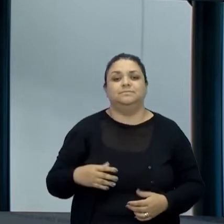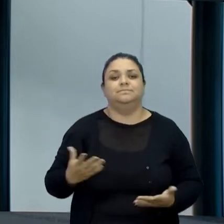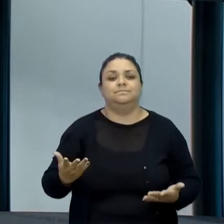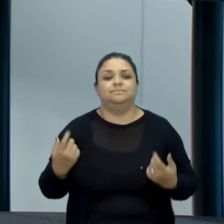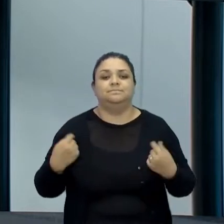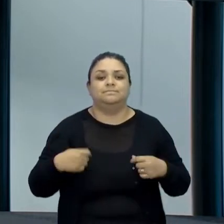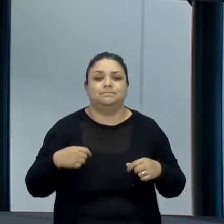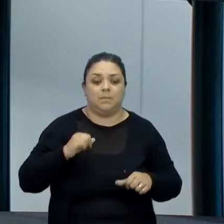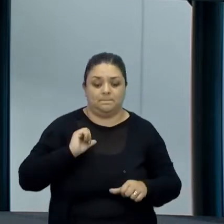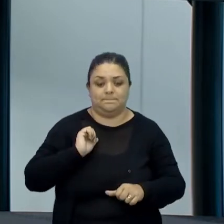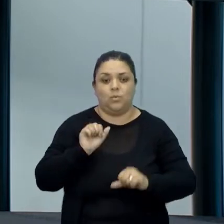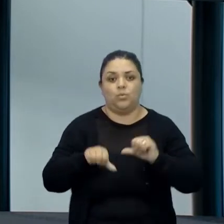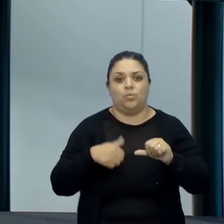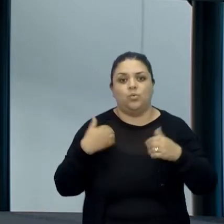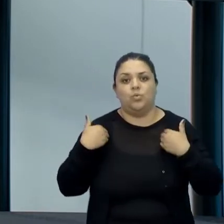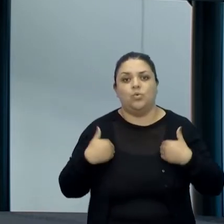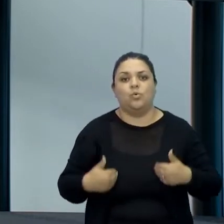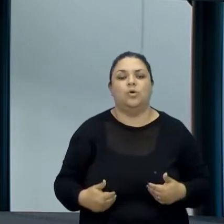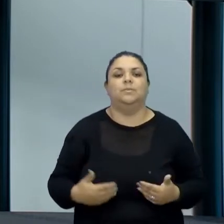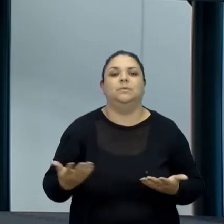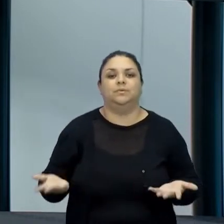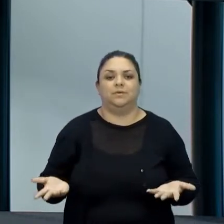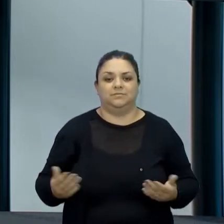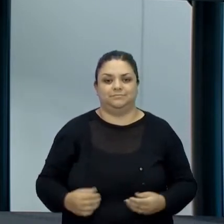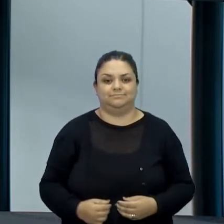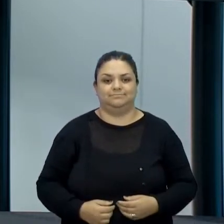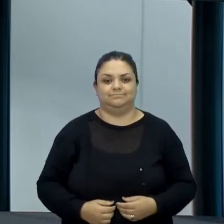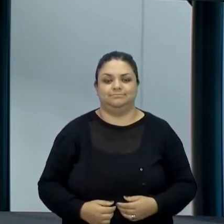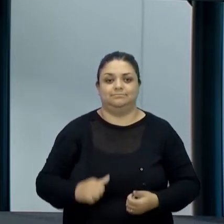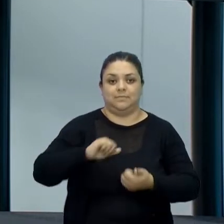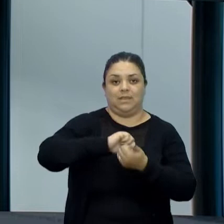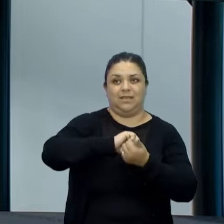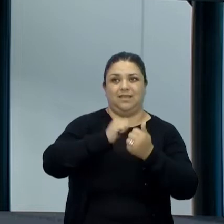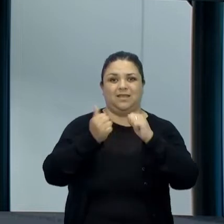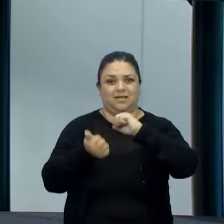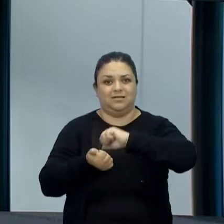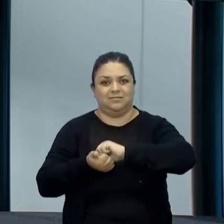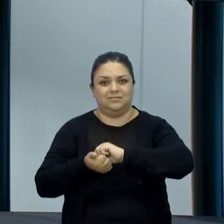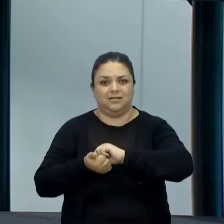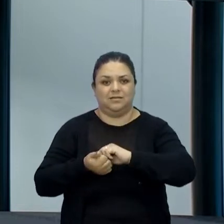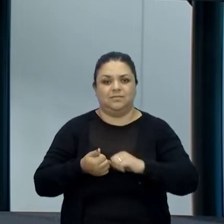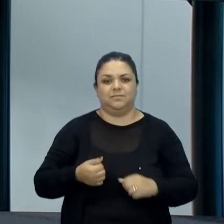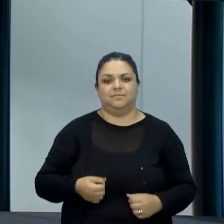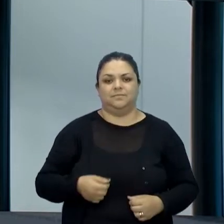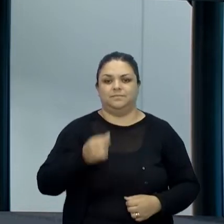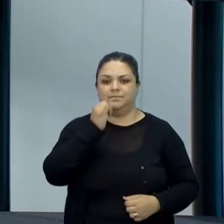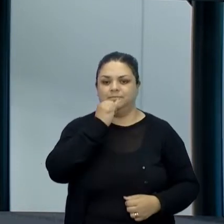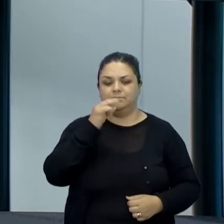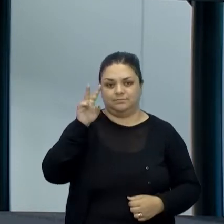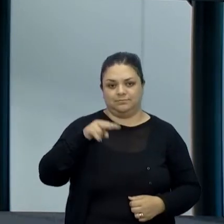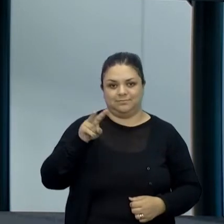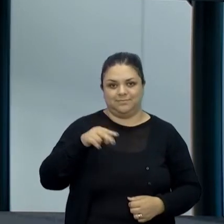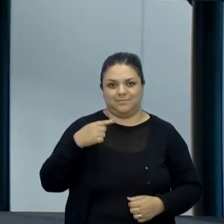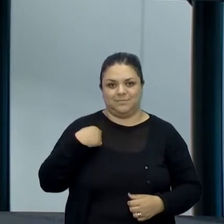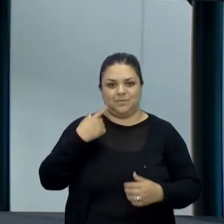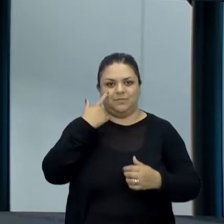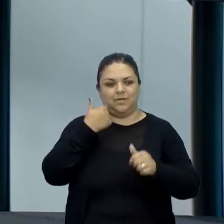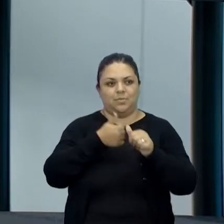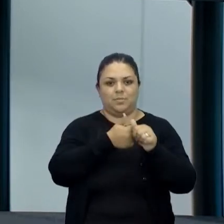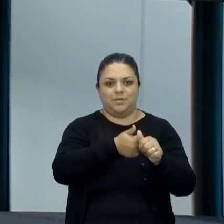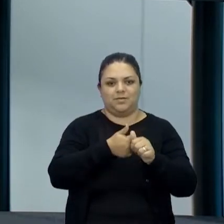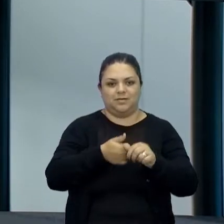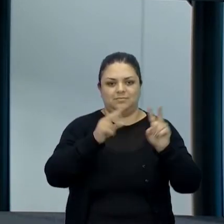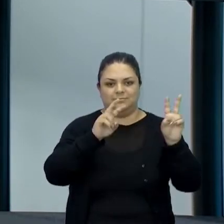a modificação fisiológica? Bom, para uma adequação, pelo que eu estava lendo ali e acompanhando algumas